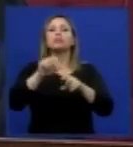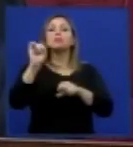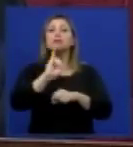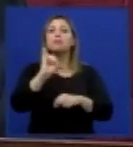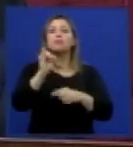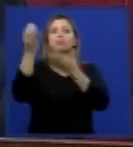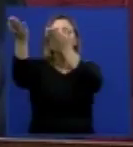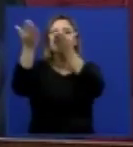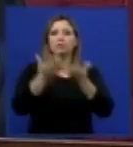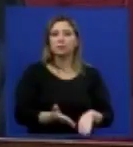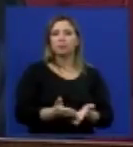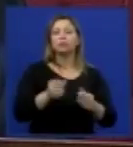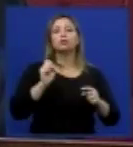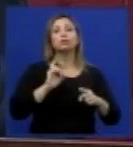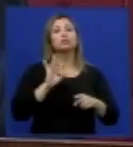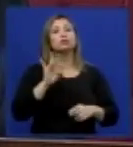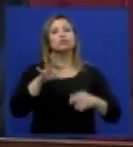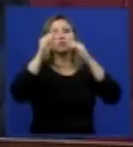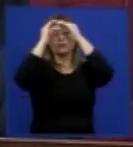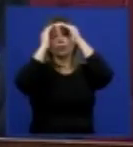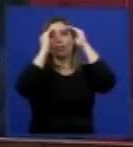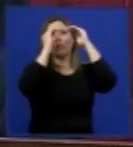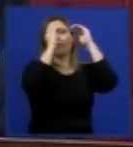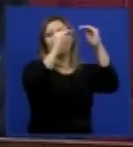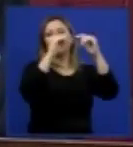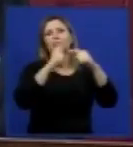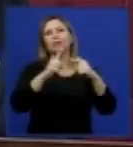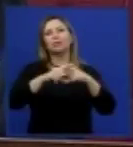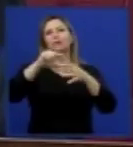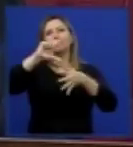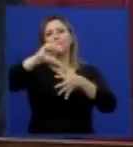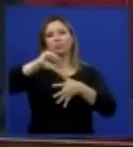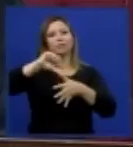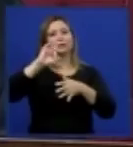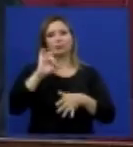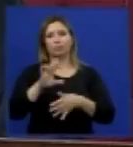foi permitida em respeito àquela decisão arbitral.